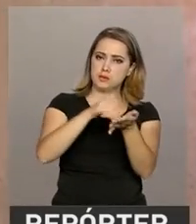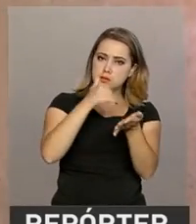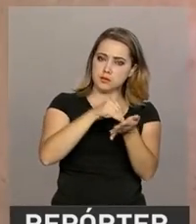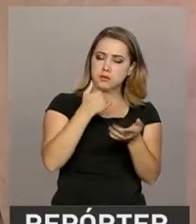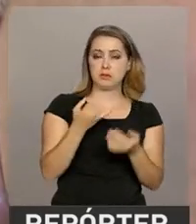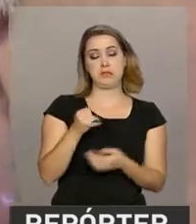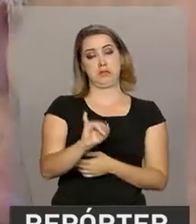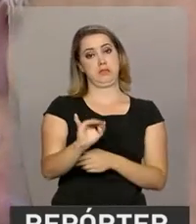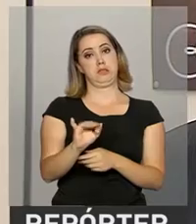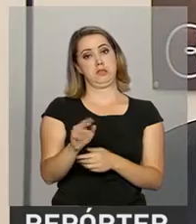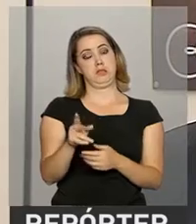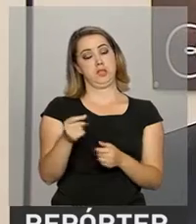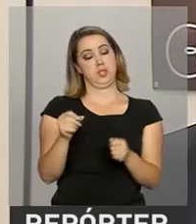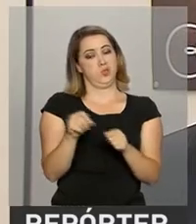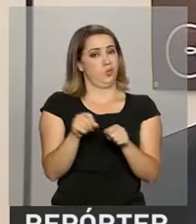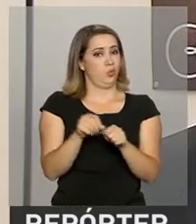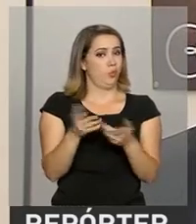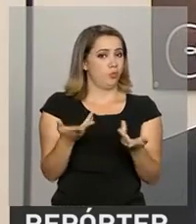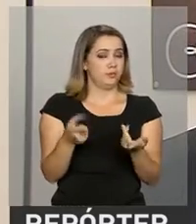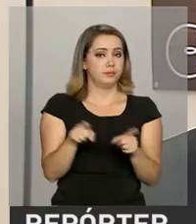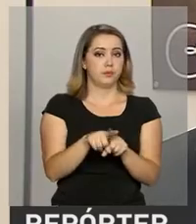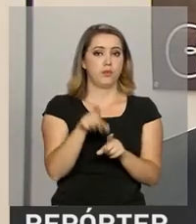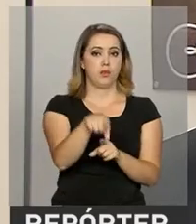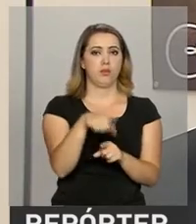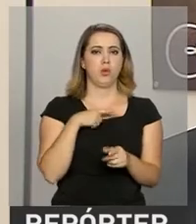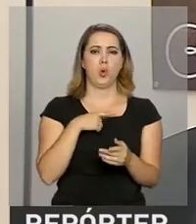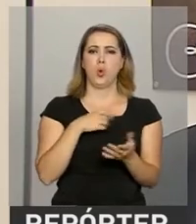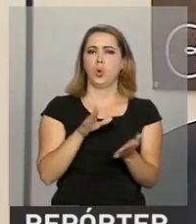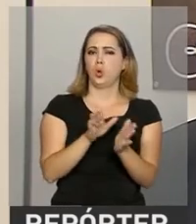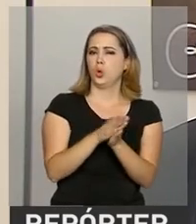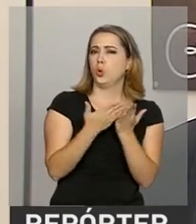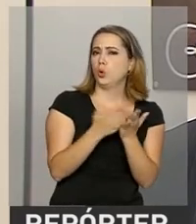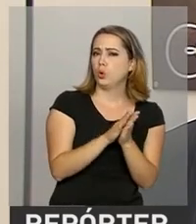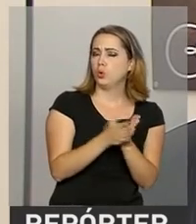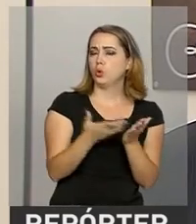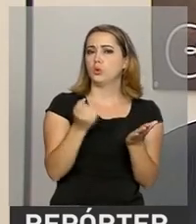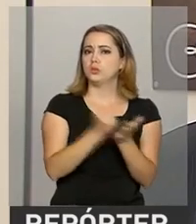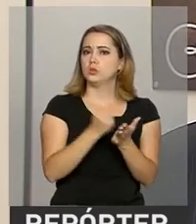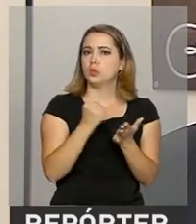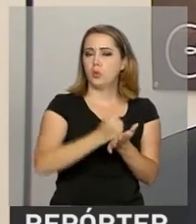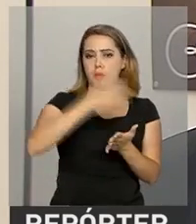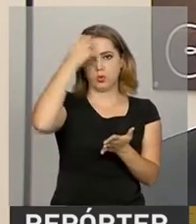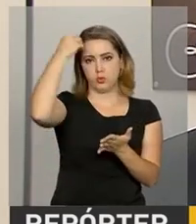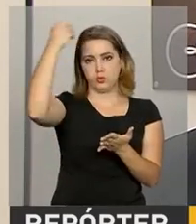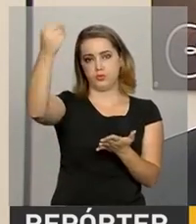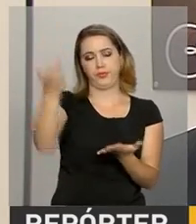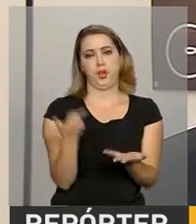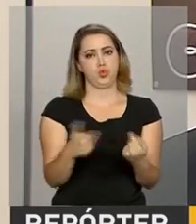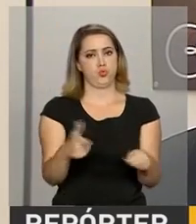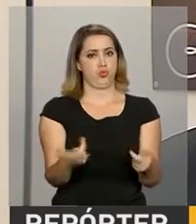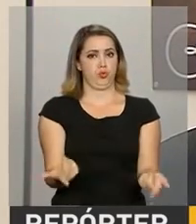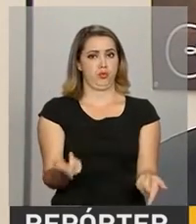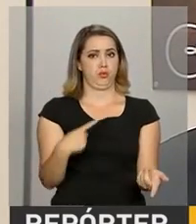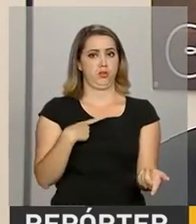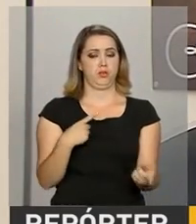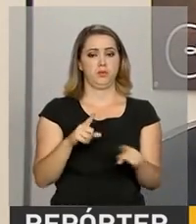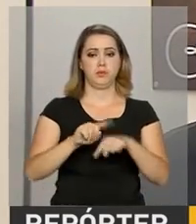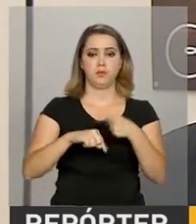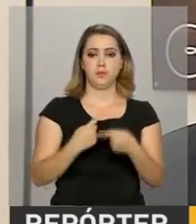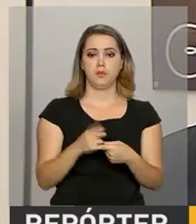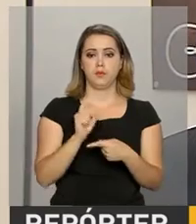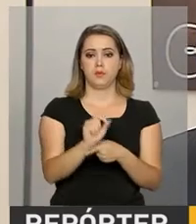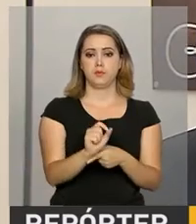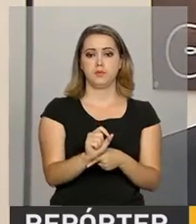série de restrições a não obtenção de passaporte de anão revalidação do seu passaporte